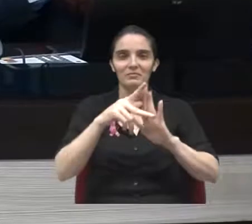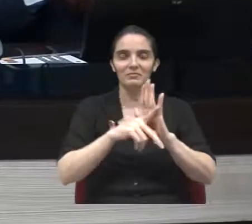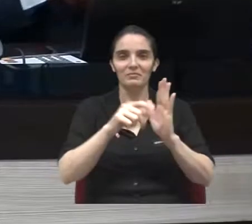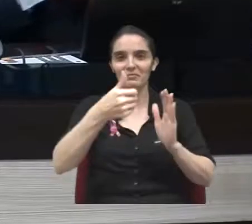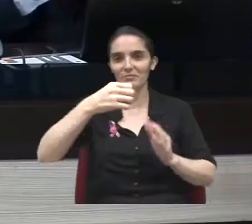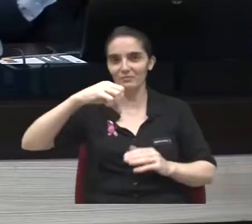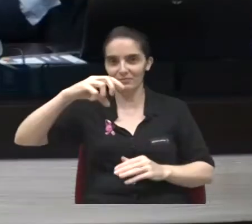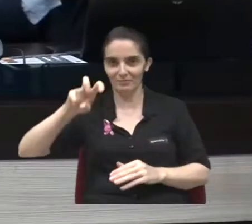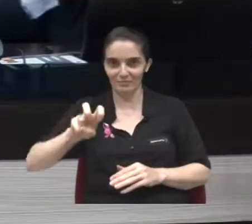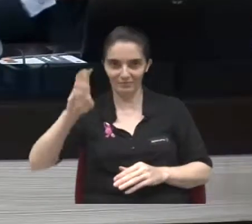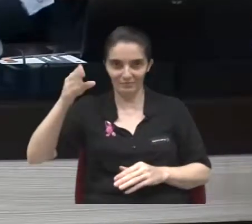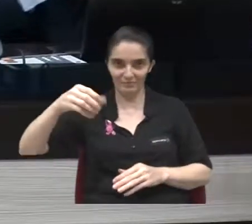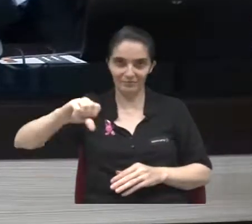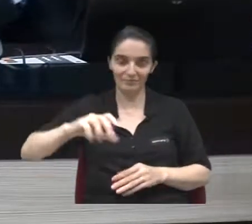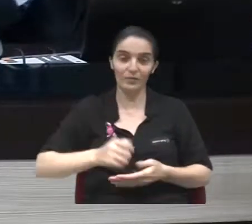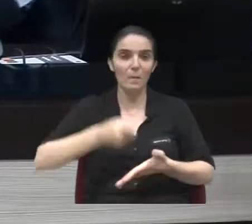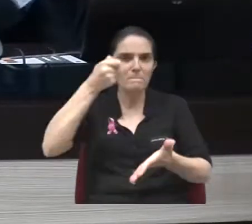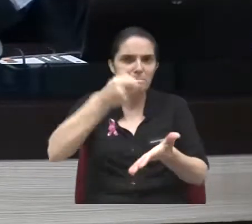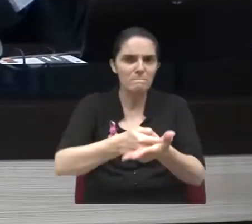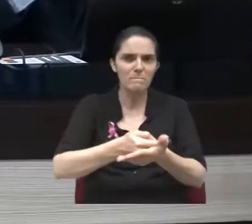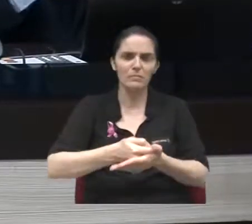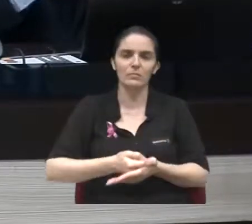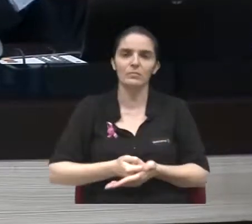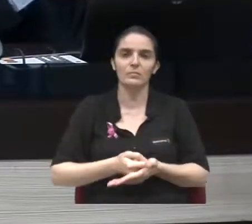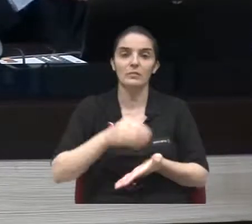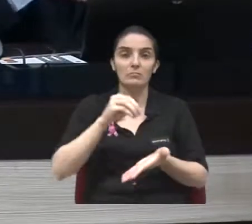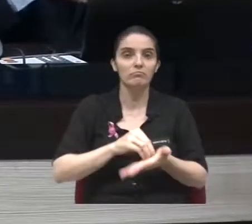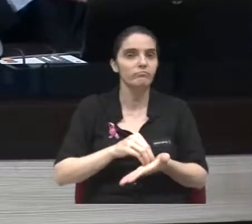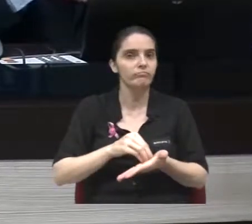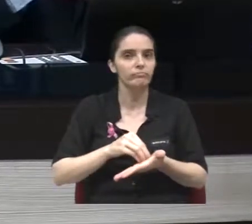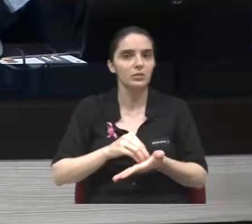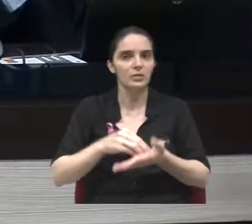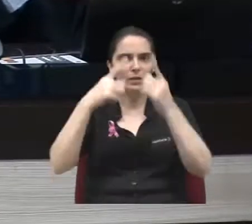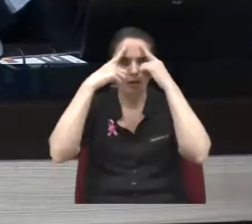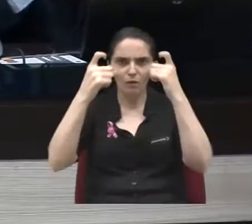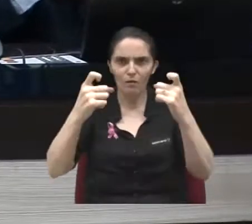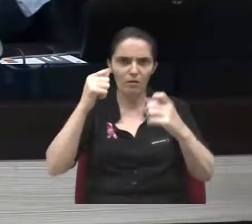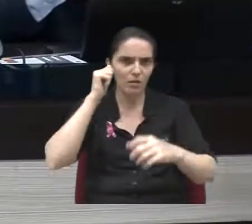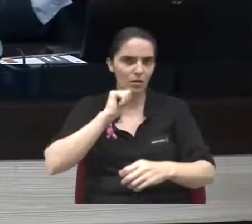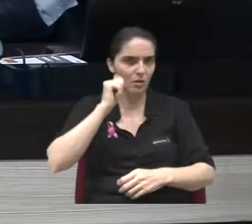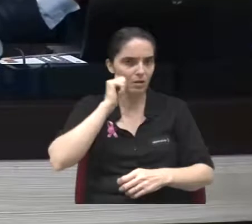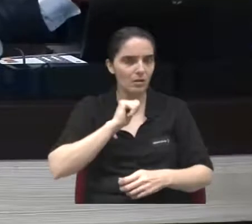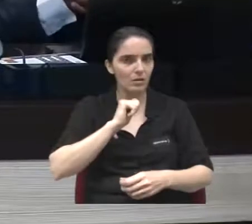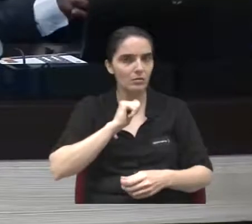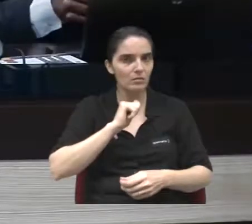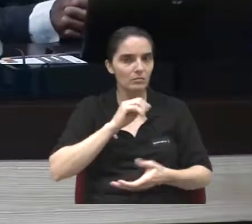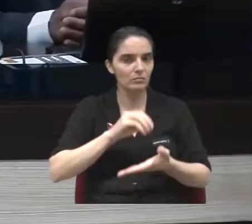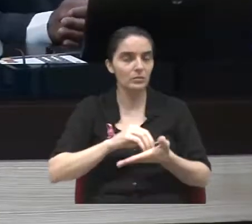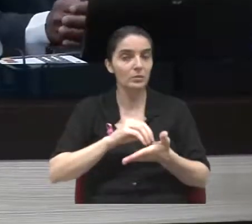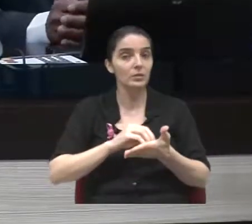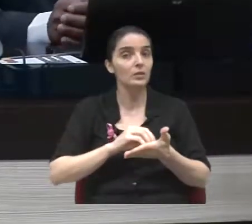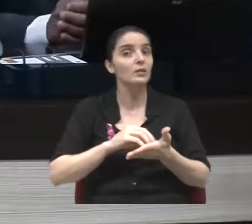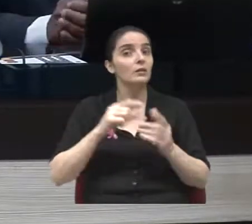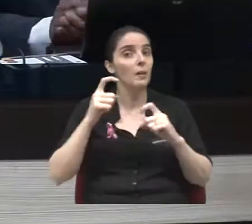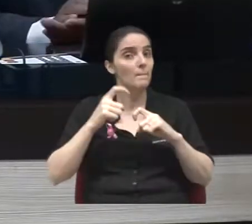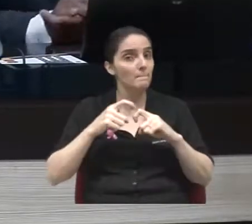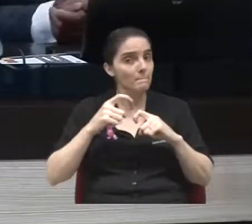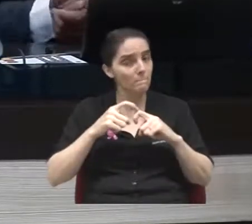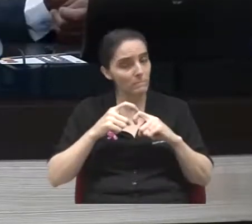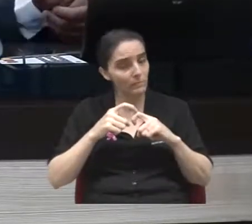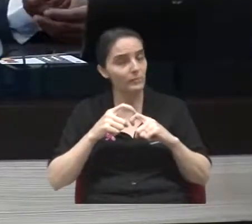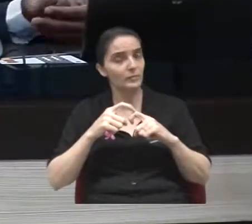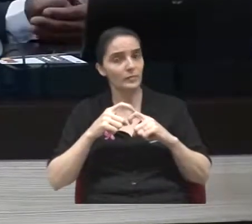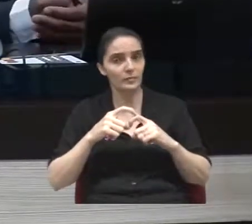95/2019 torna obrigatório o registro de violência contra a mulher no pontuário de atendimento médico na forma que especifica.